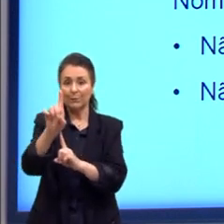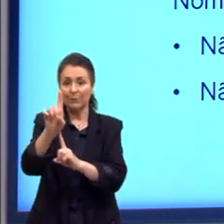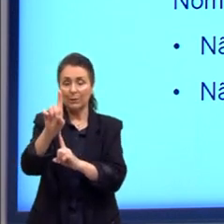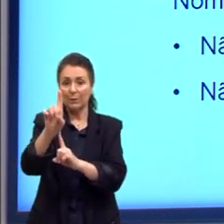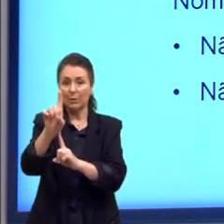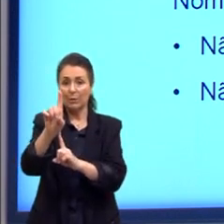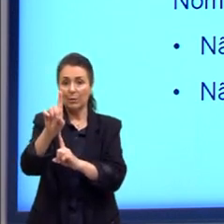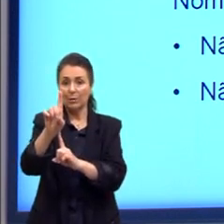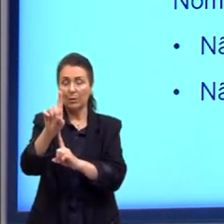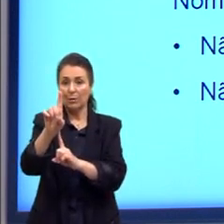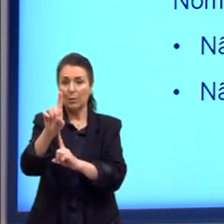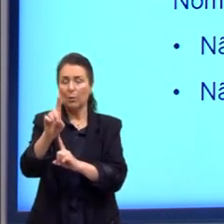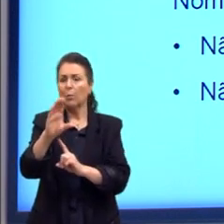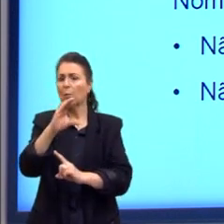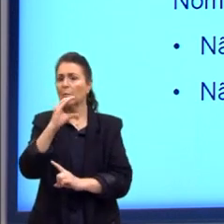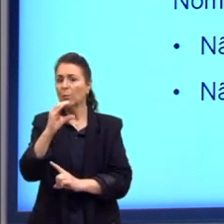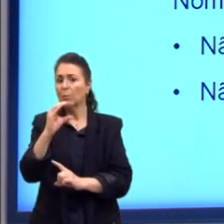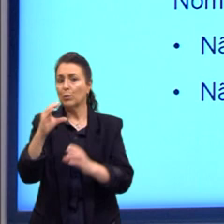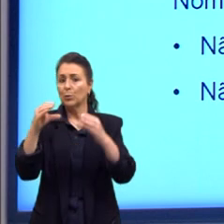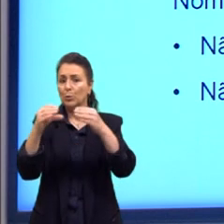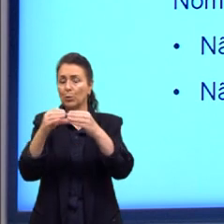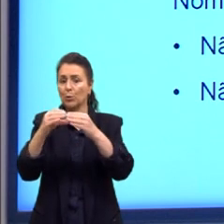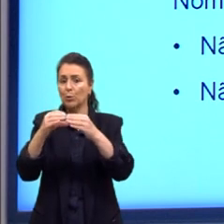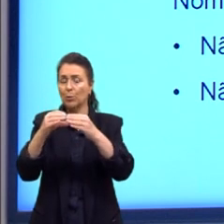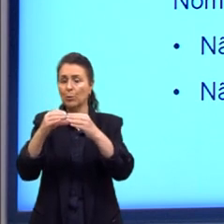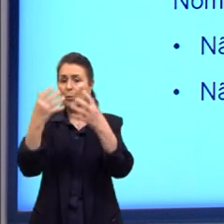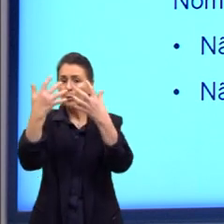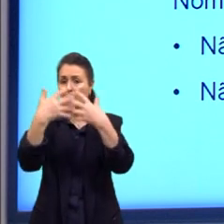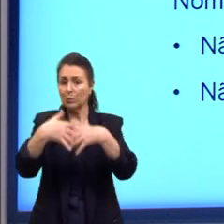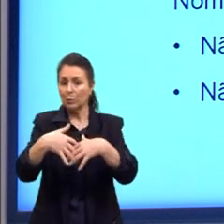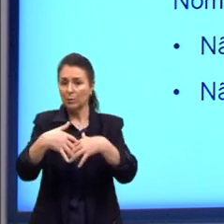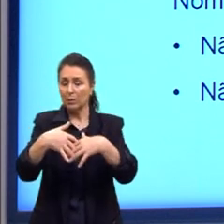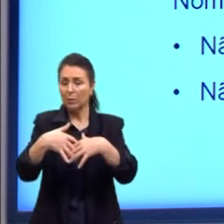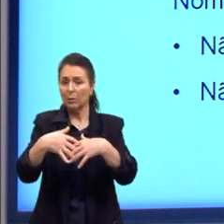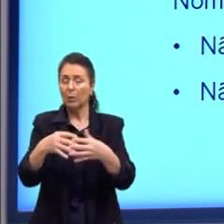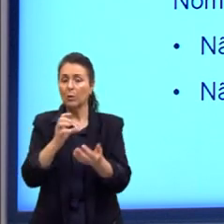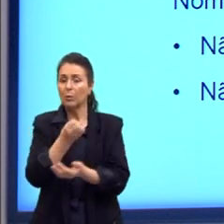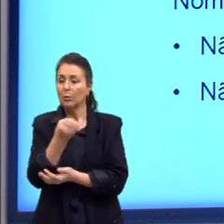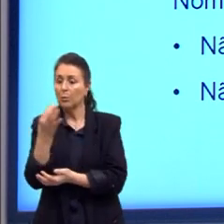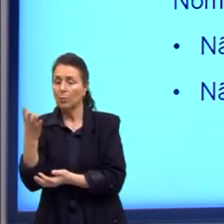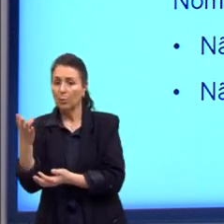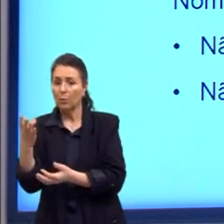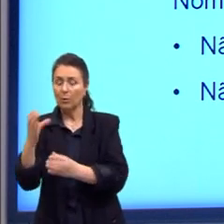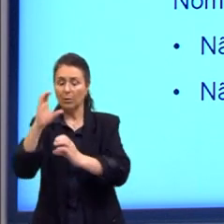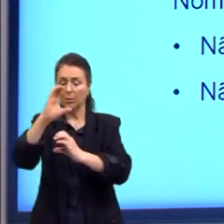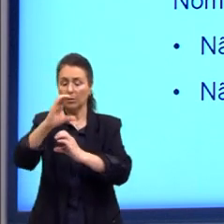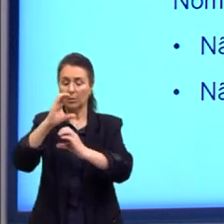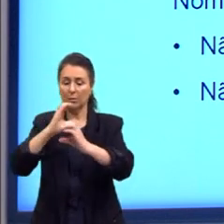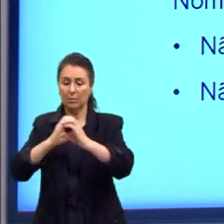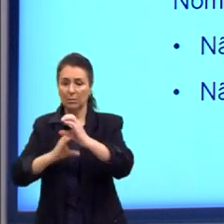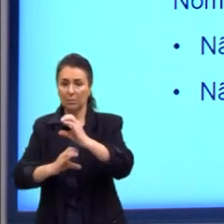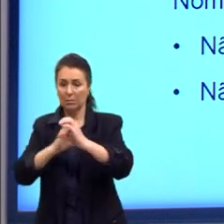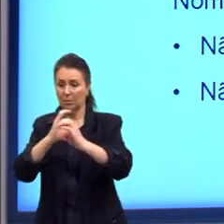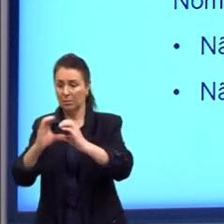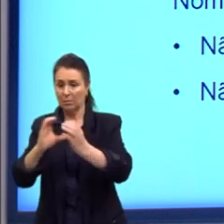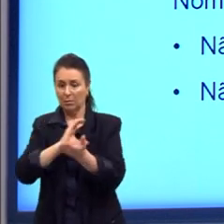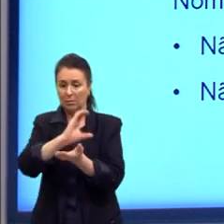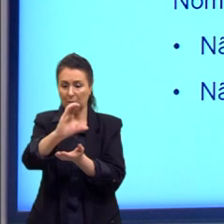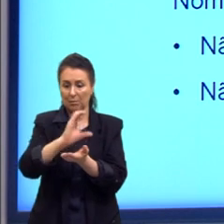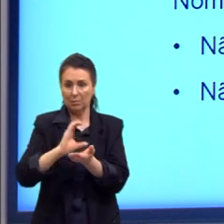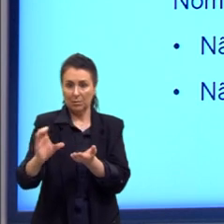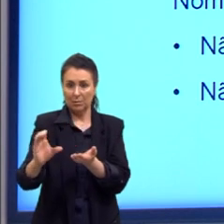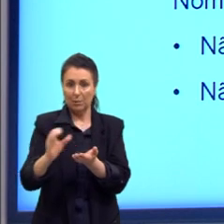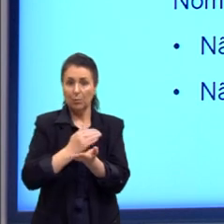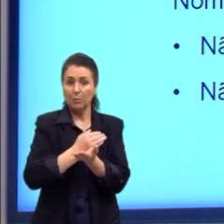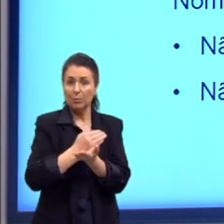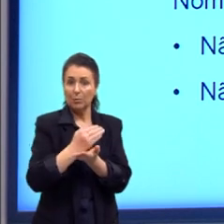presente meu grupo funcional tá que como na extremidade eu sempre vou contar minha cadeia carbônica a partir daquele átomo